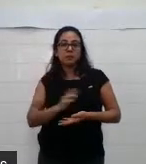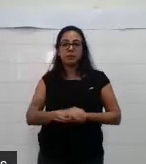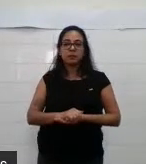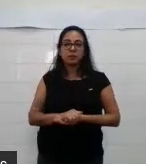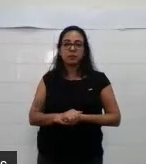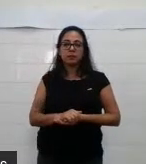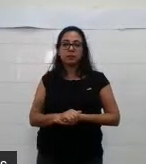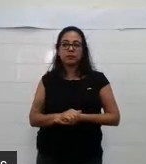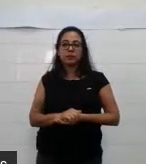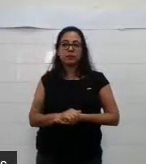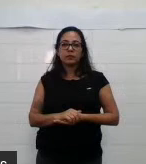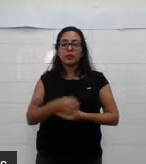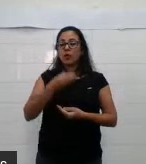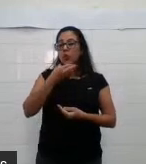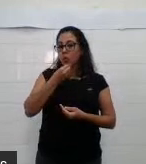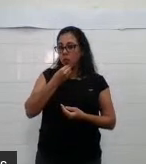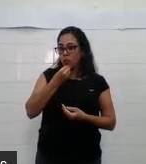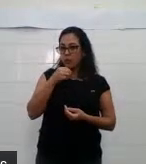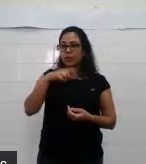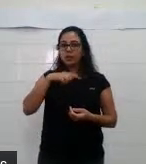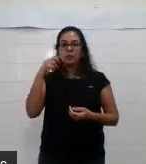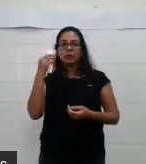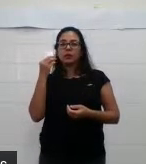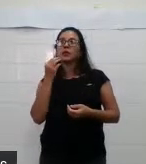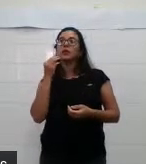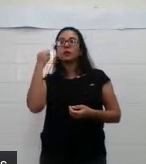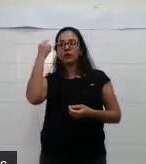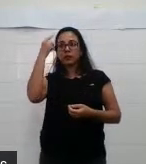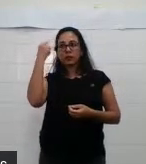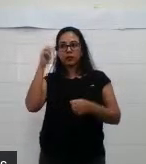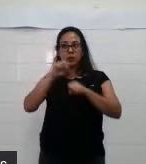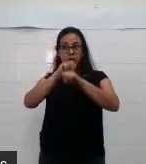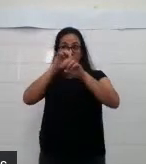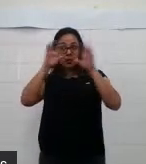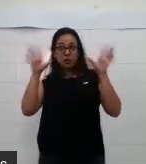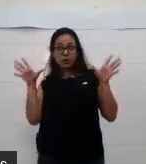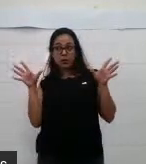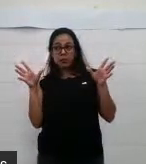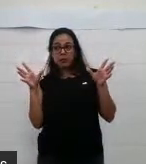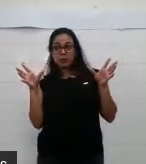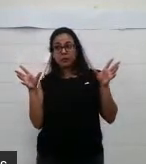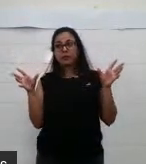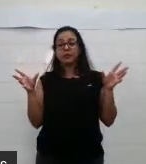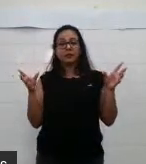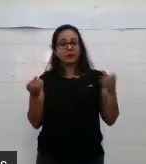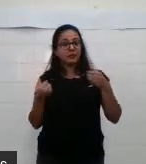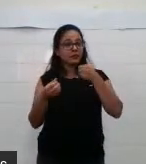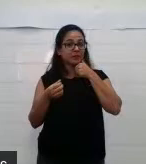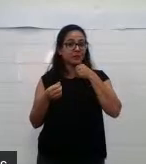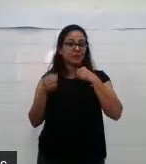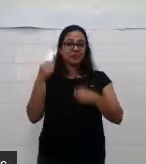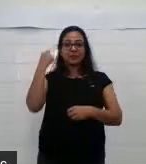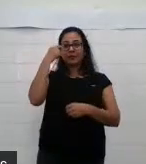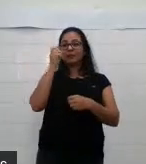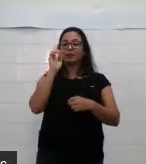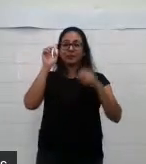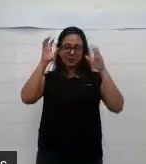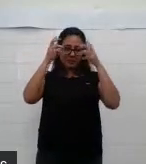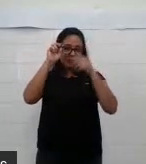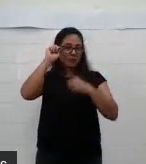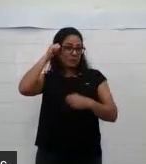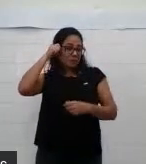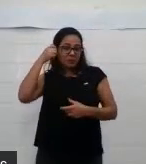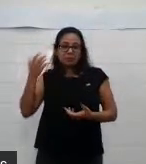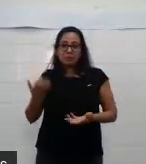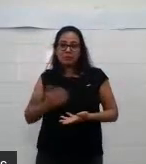Homem tem olho claro, mulher tem olho escuro. Mas por uma questão de funcionalidade, já que o objetivo